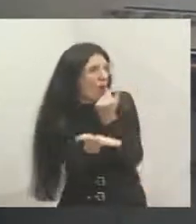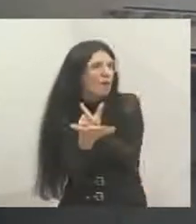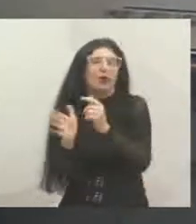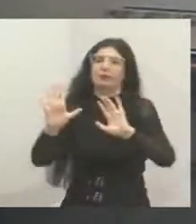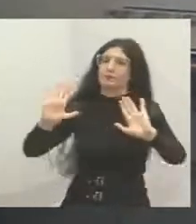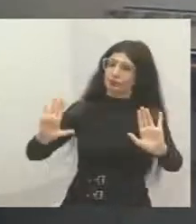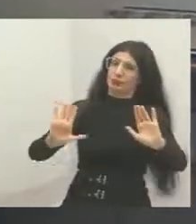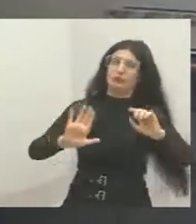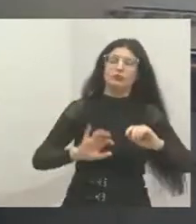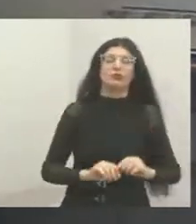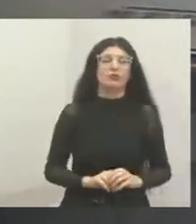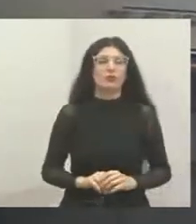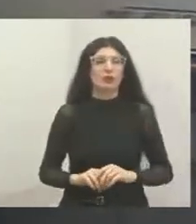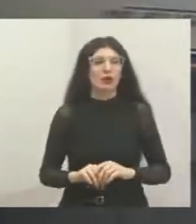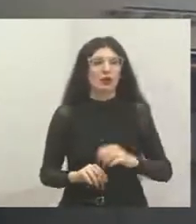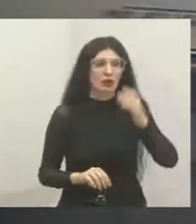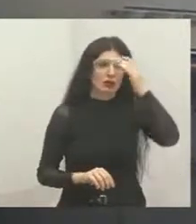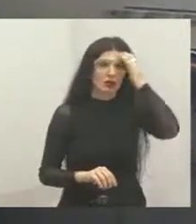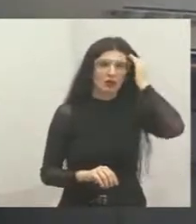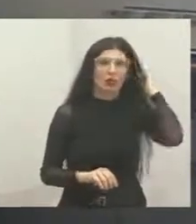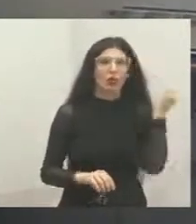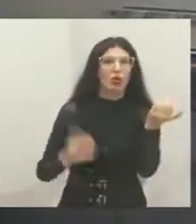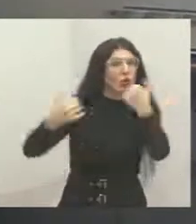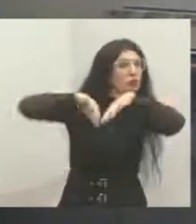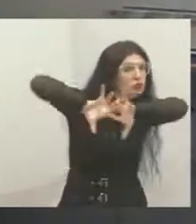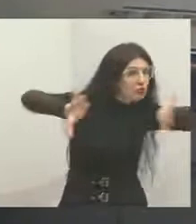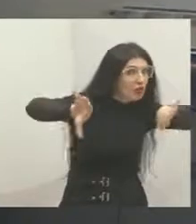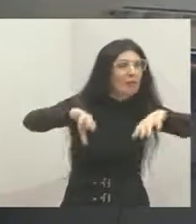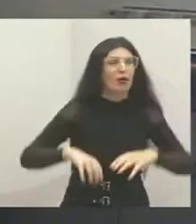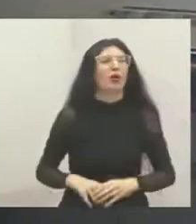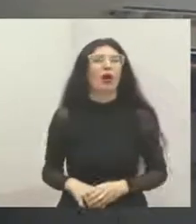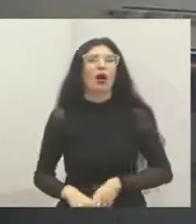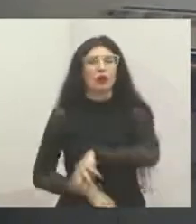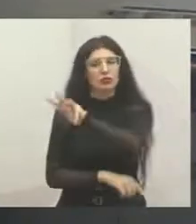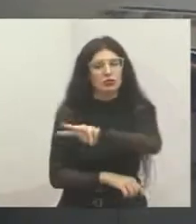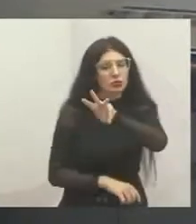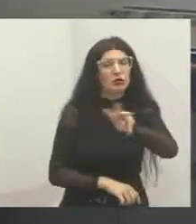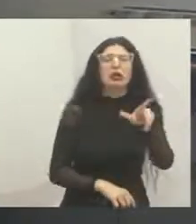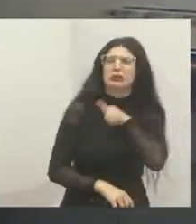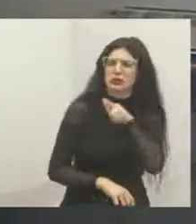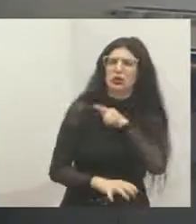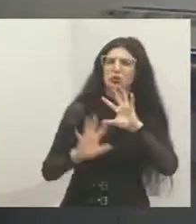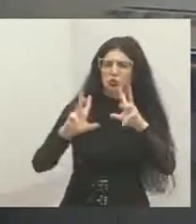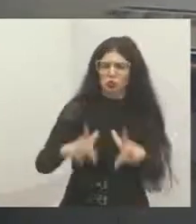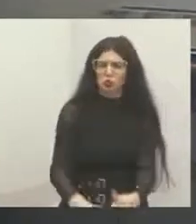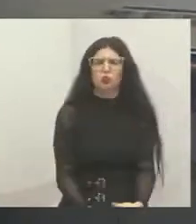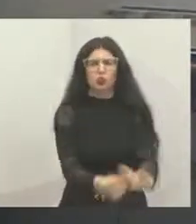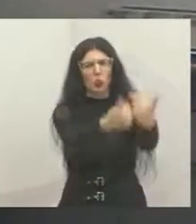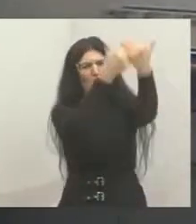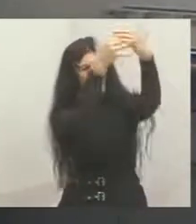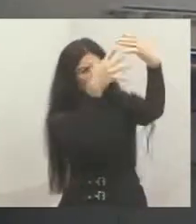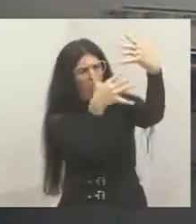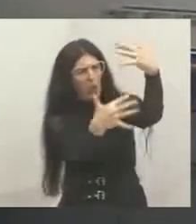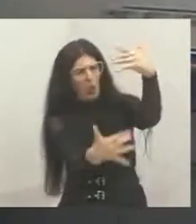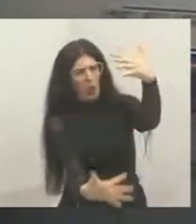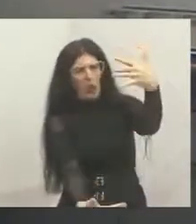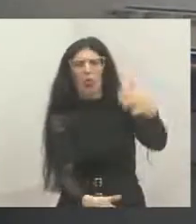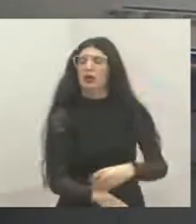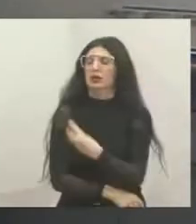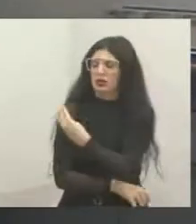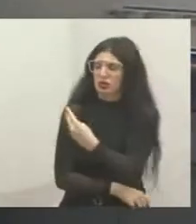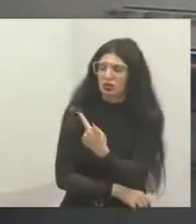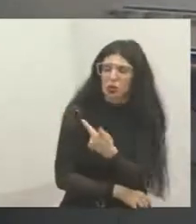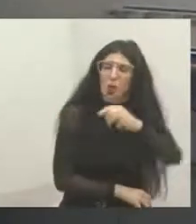Covid. Então, nesse site tem todas as receitas discriminadas que vieram até agora, totalizando